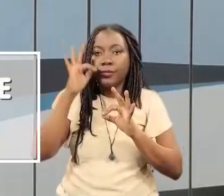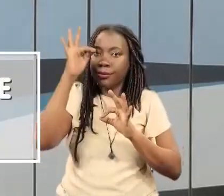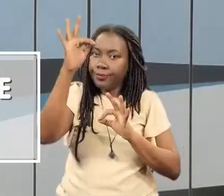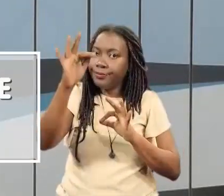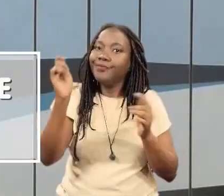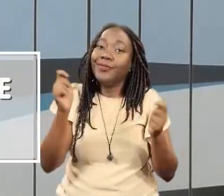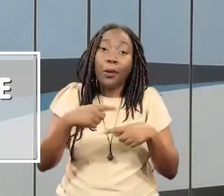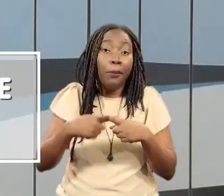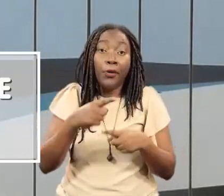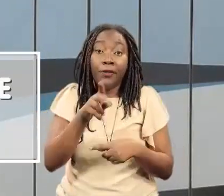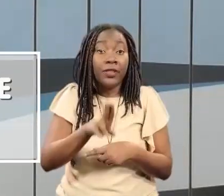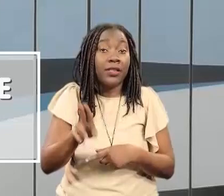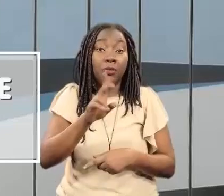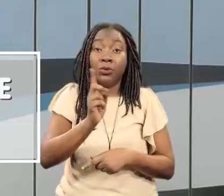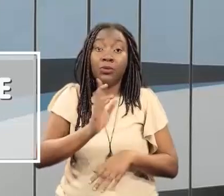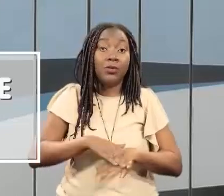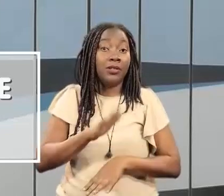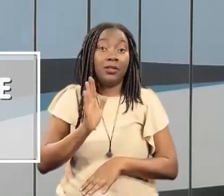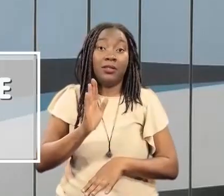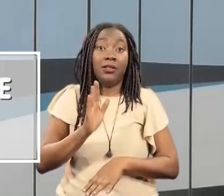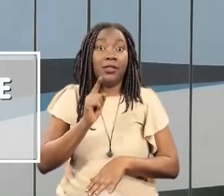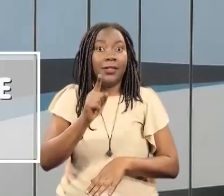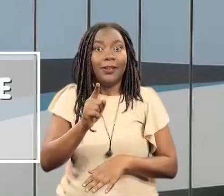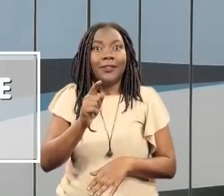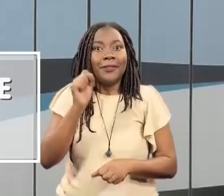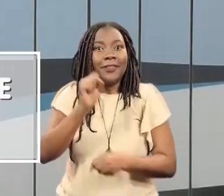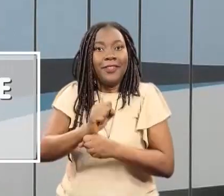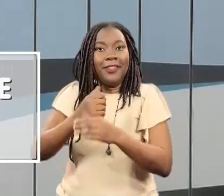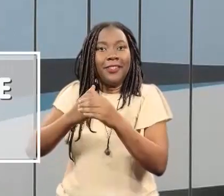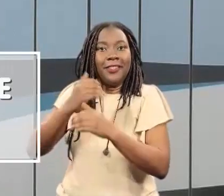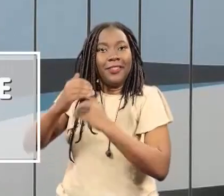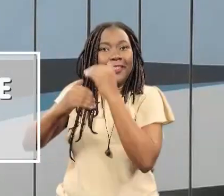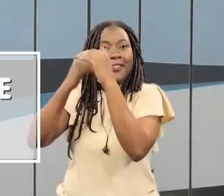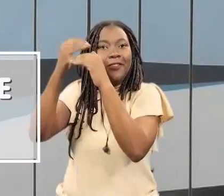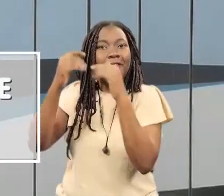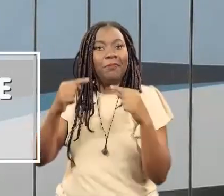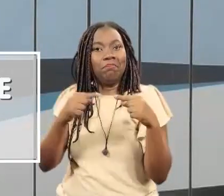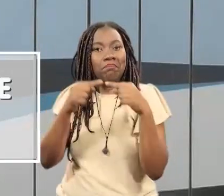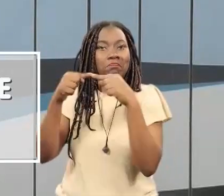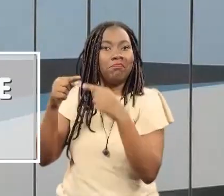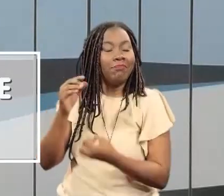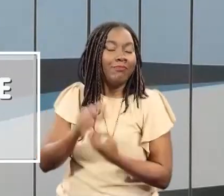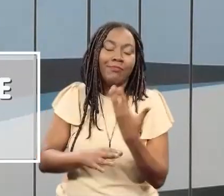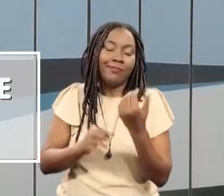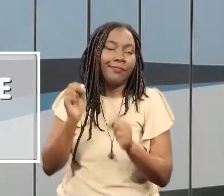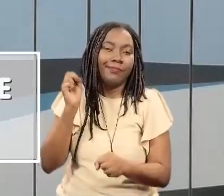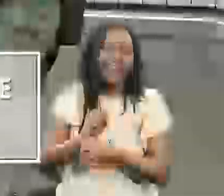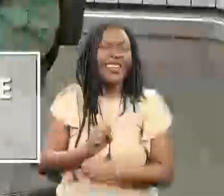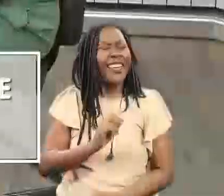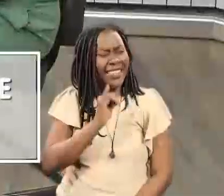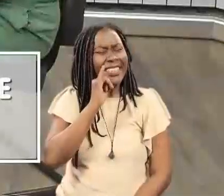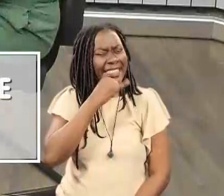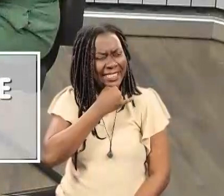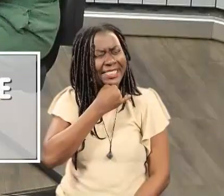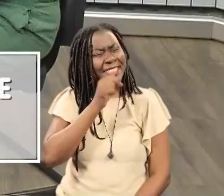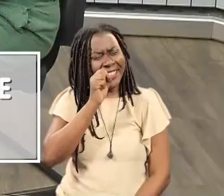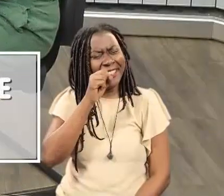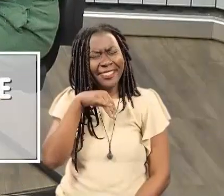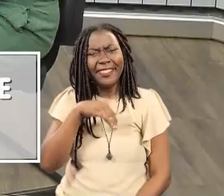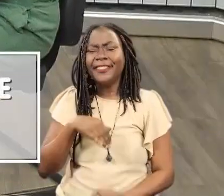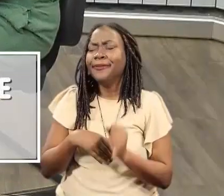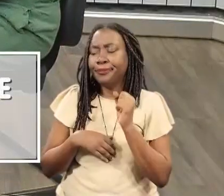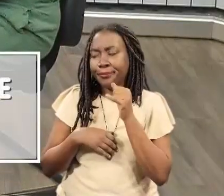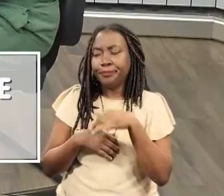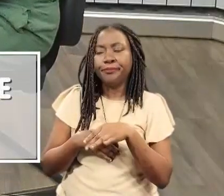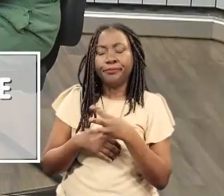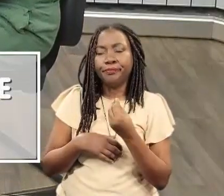realmente mais. Então você deixa de desenvolver certas regiões, certas conexões, né? É triste, né? É triste, muito